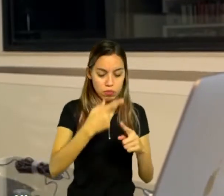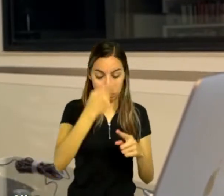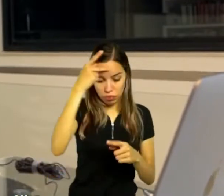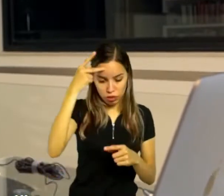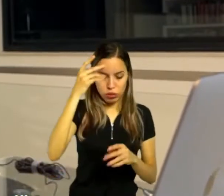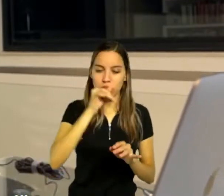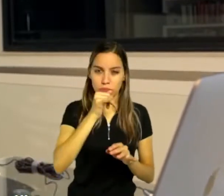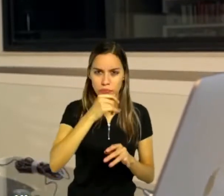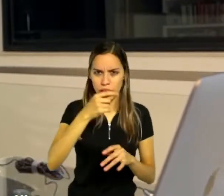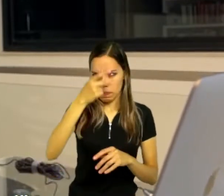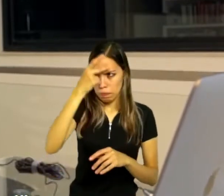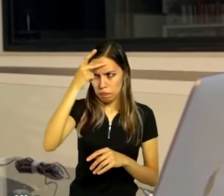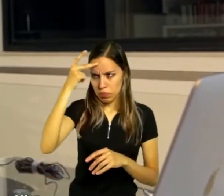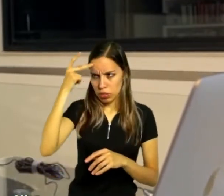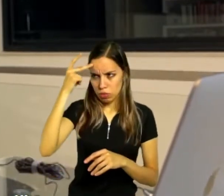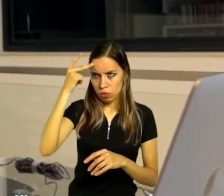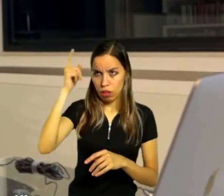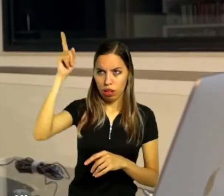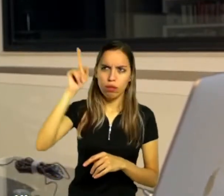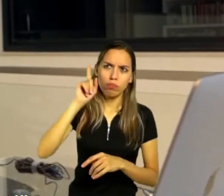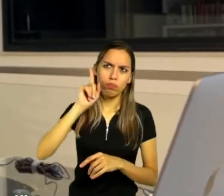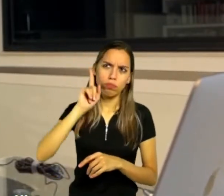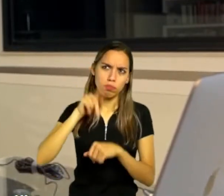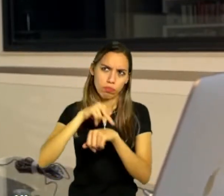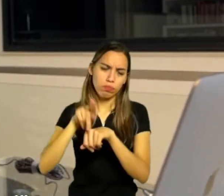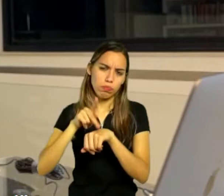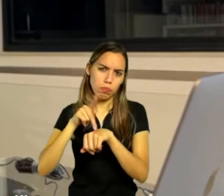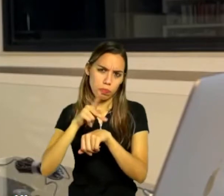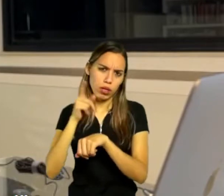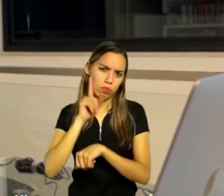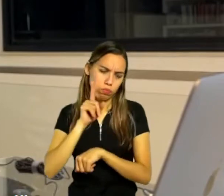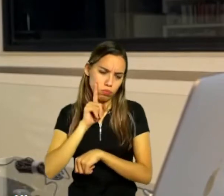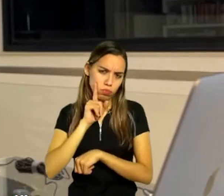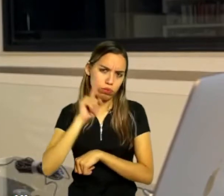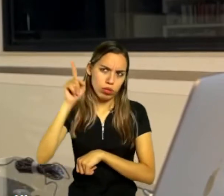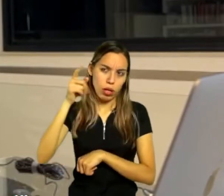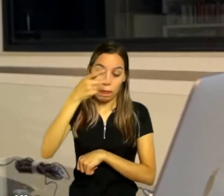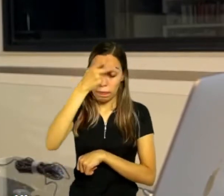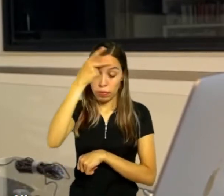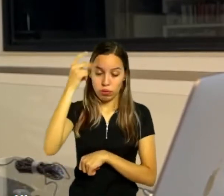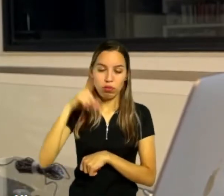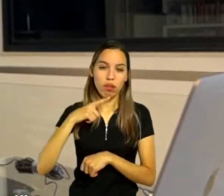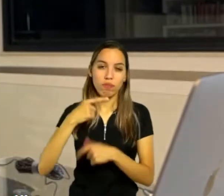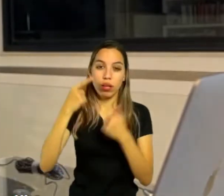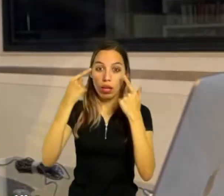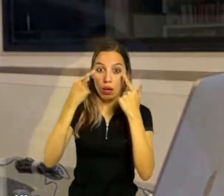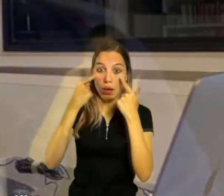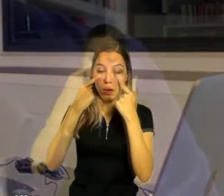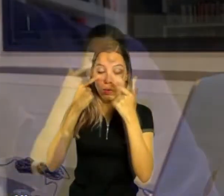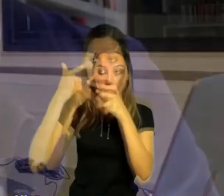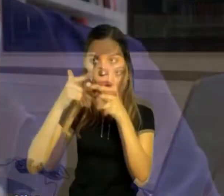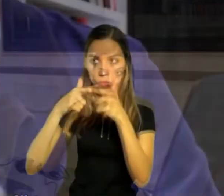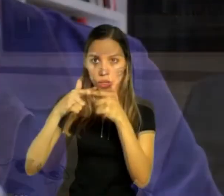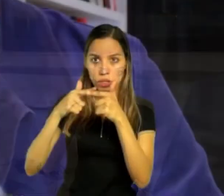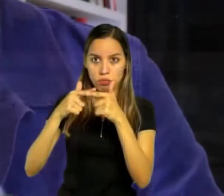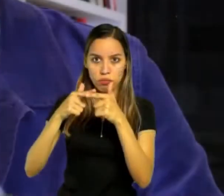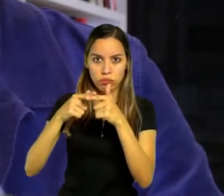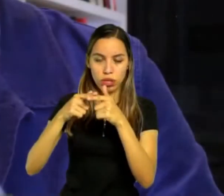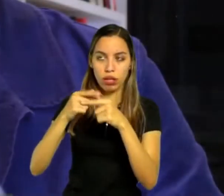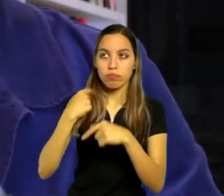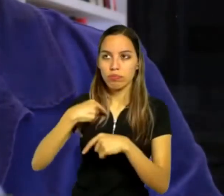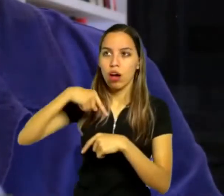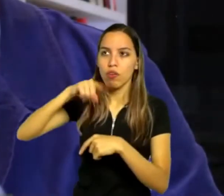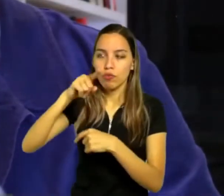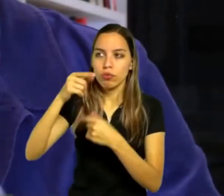Estados Unidos, nos olhos. Foi para um atendimento básico em Nova York e pagou $5.000.